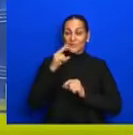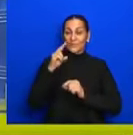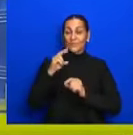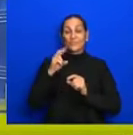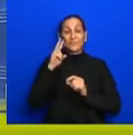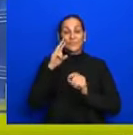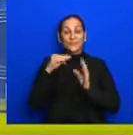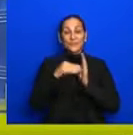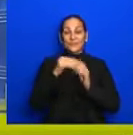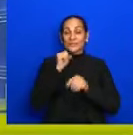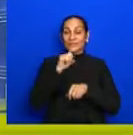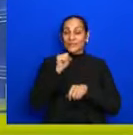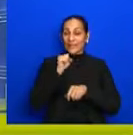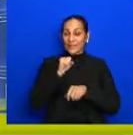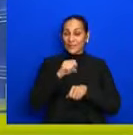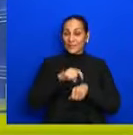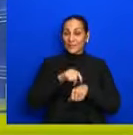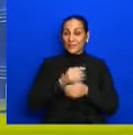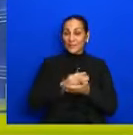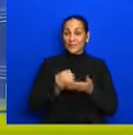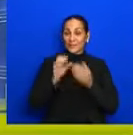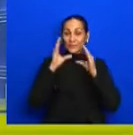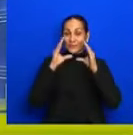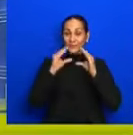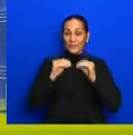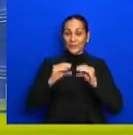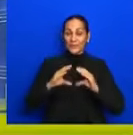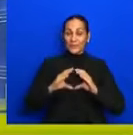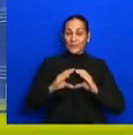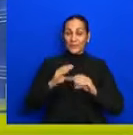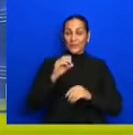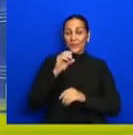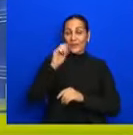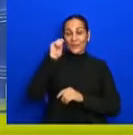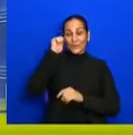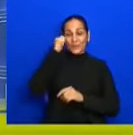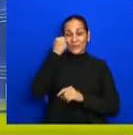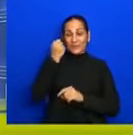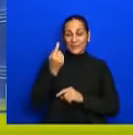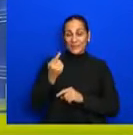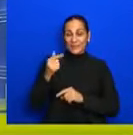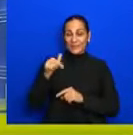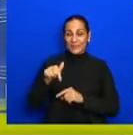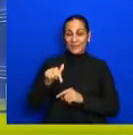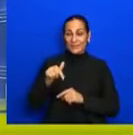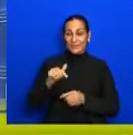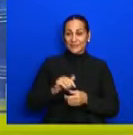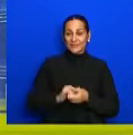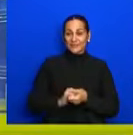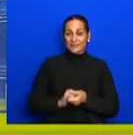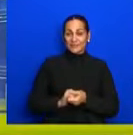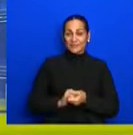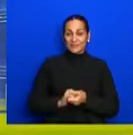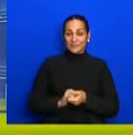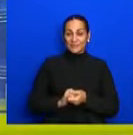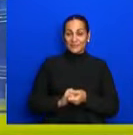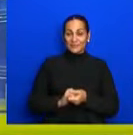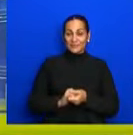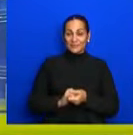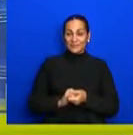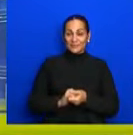de segunda a sábado a partir das 8 da noite. Bola preta 17. Preta número